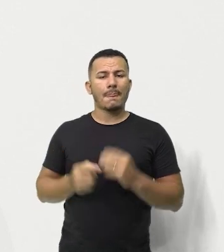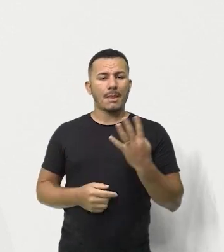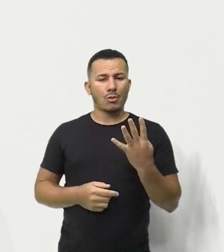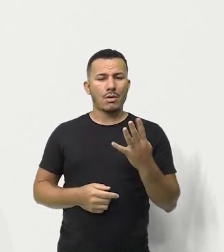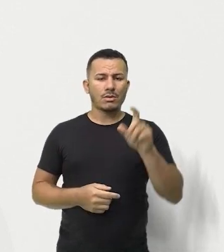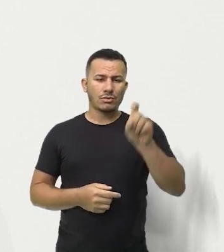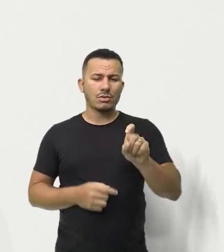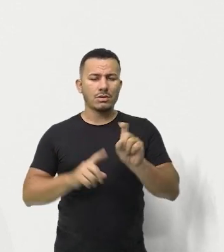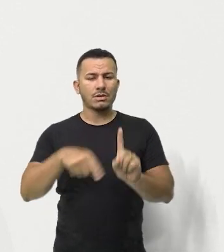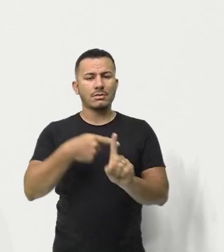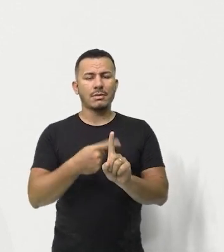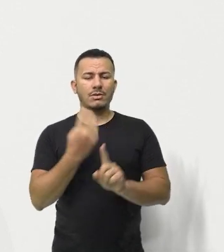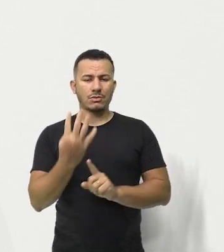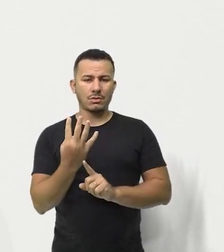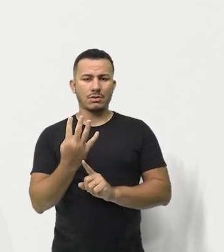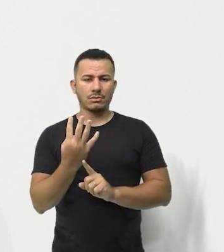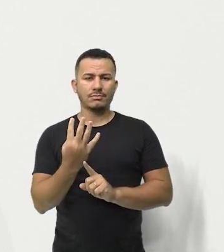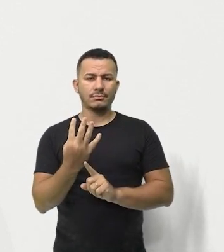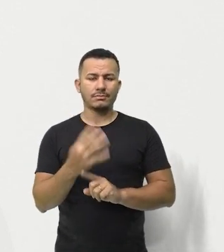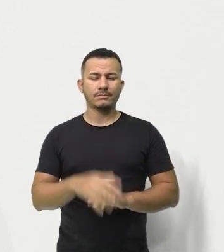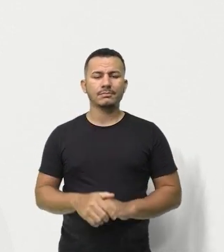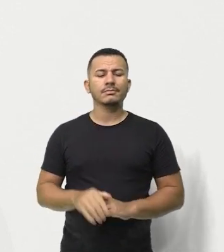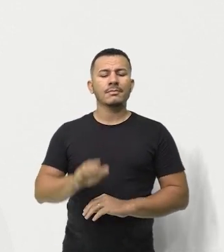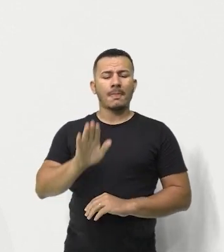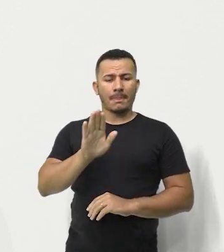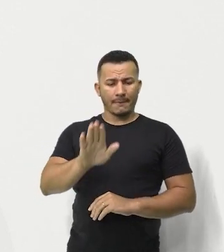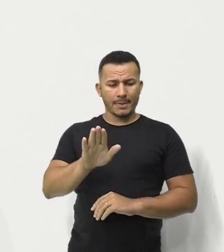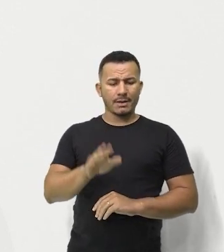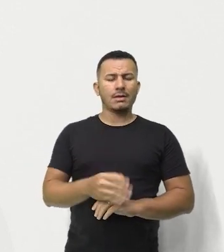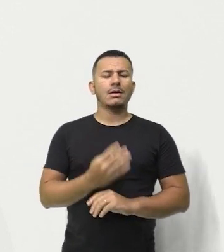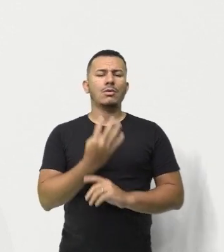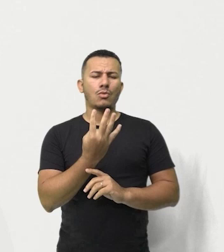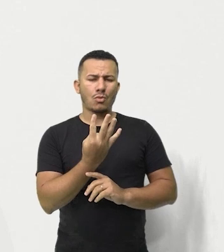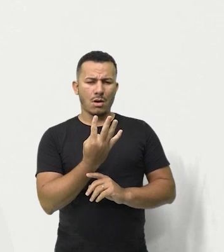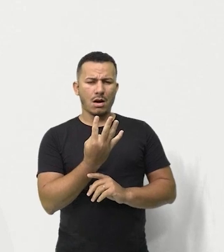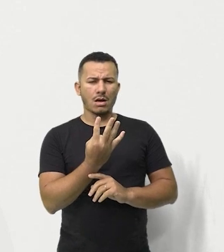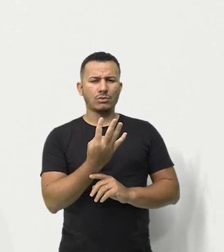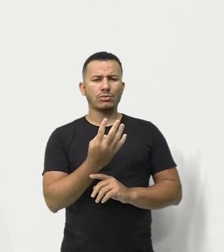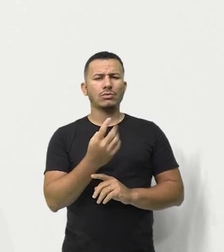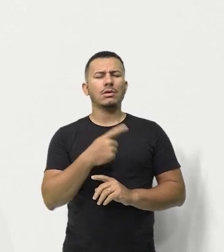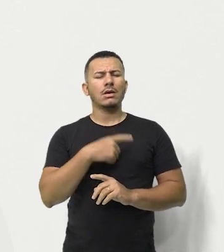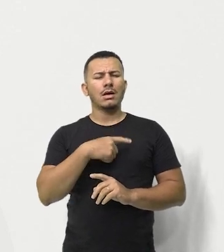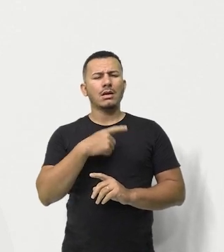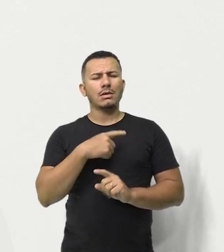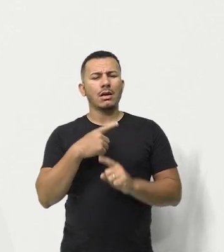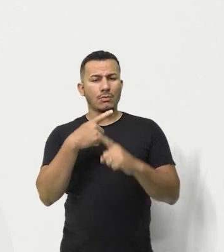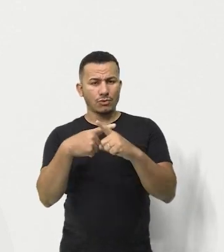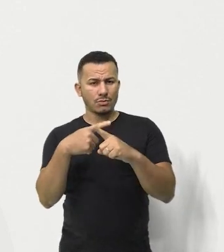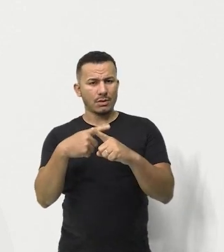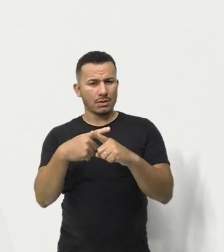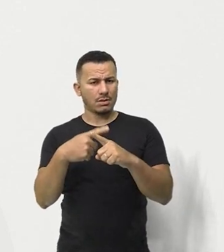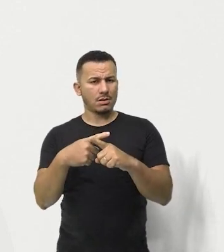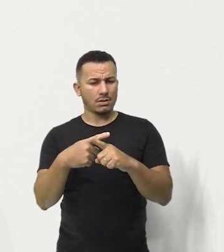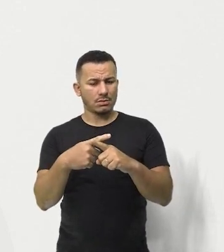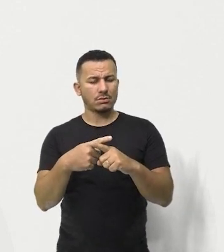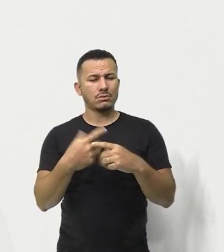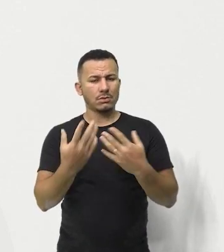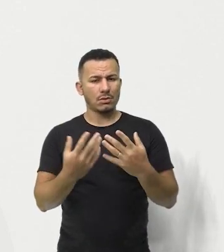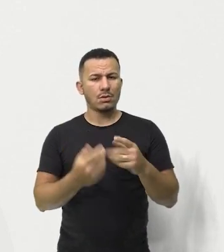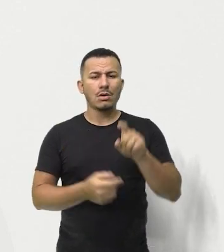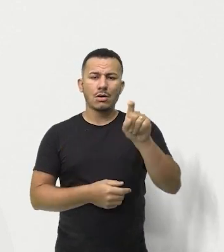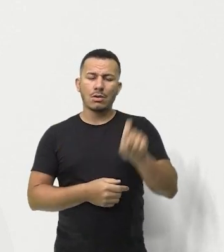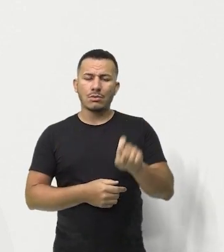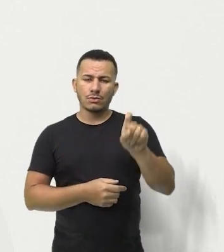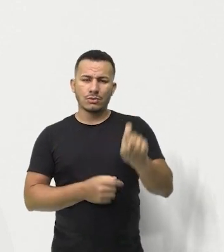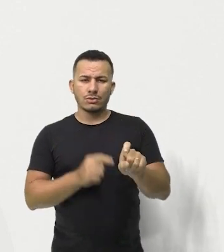Nós chegamos exatamente em 4x mais 4. Ora, mas o 4 não está